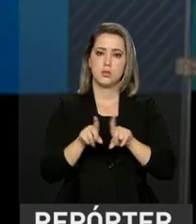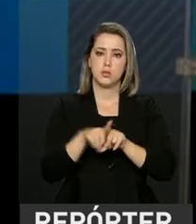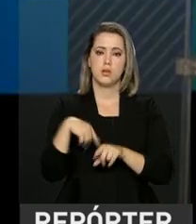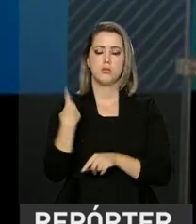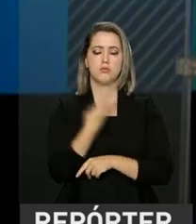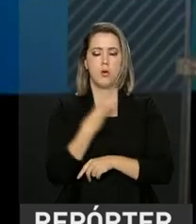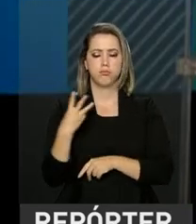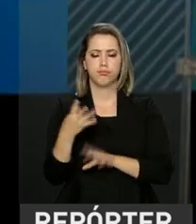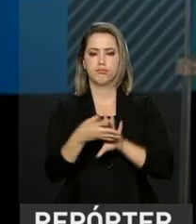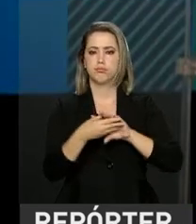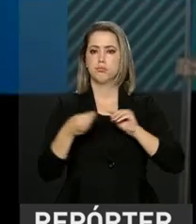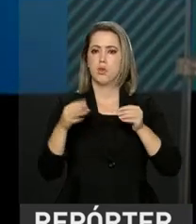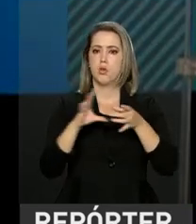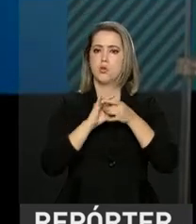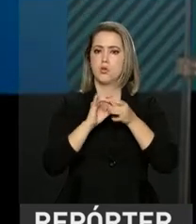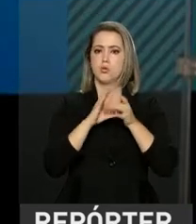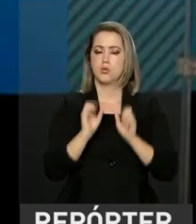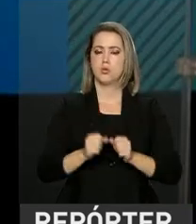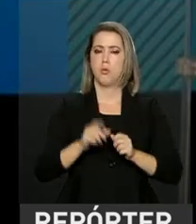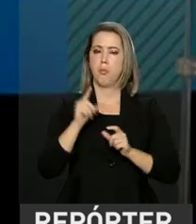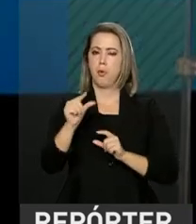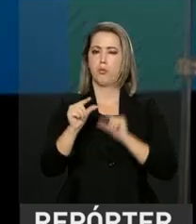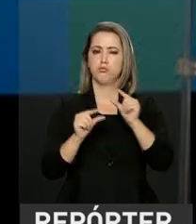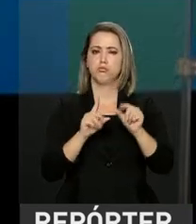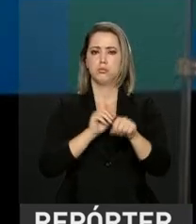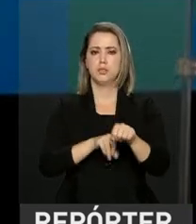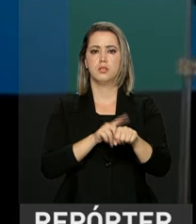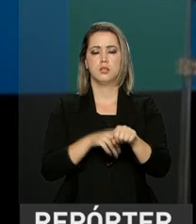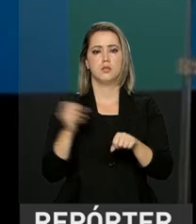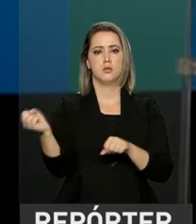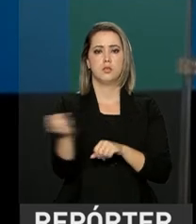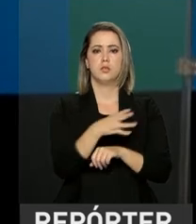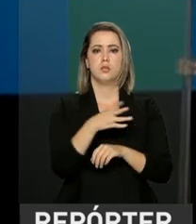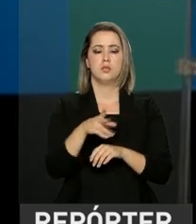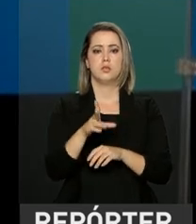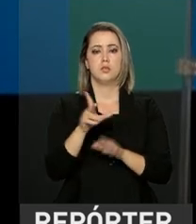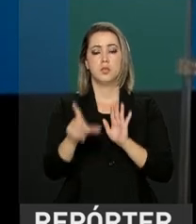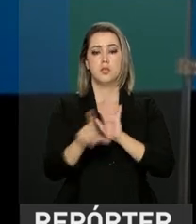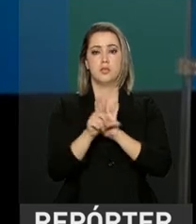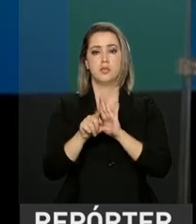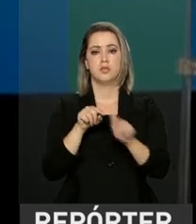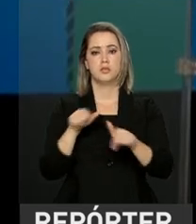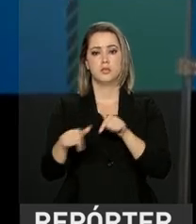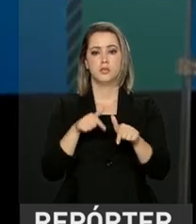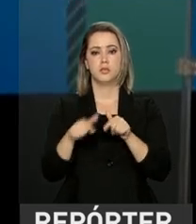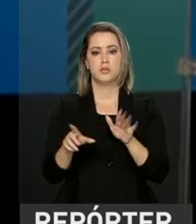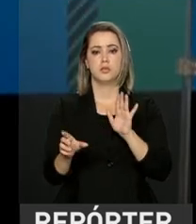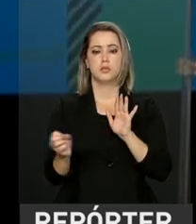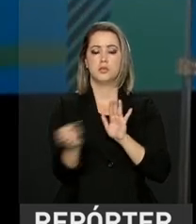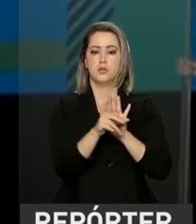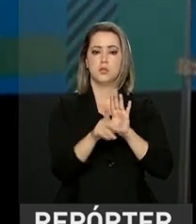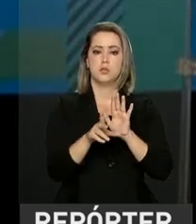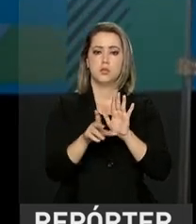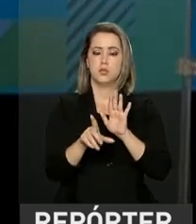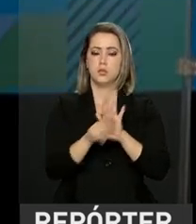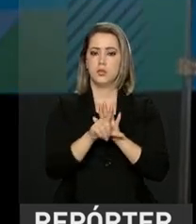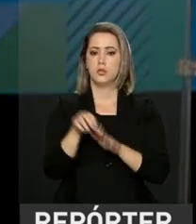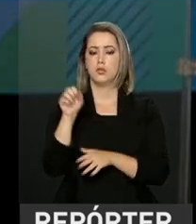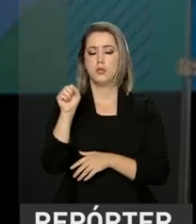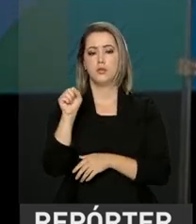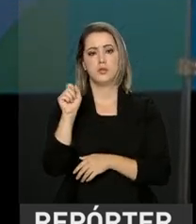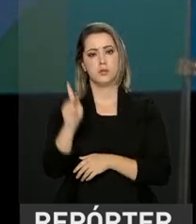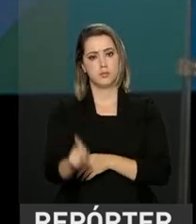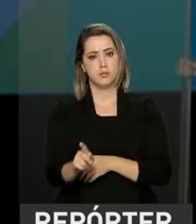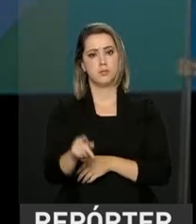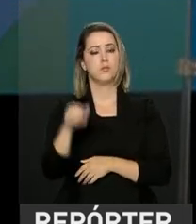temos todas as condições de em pouco tempo ter um novo uma nova legislação trabalhista um novo sistema de previdência no brasil